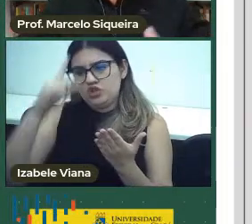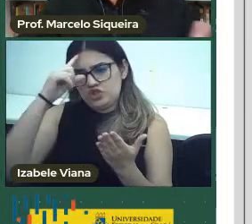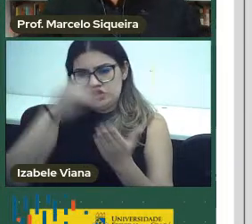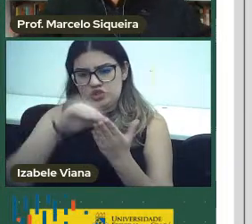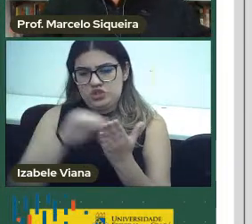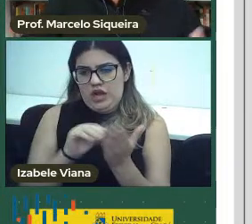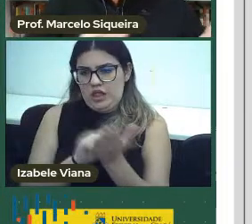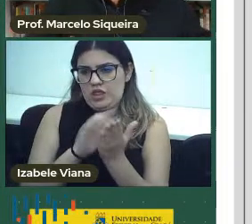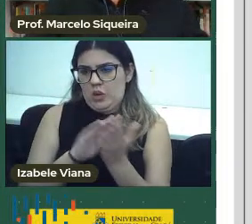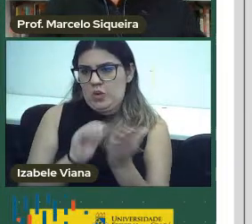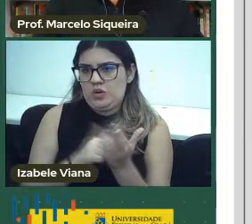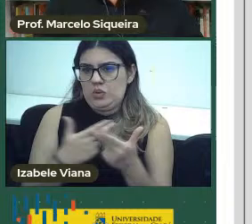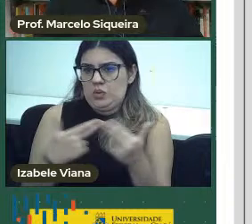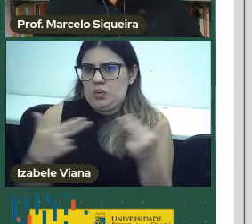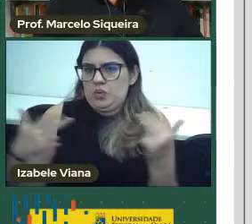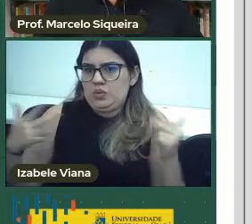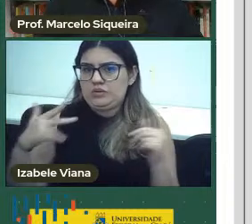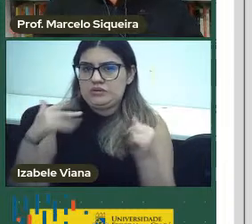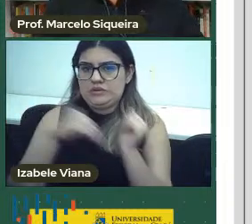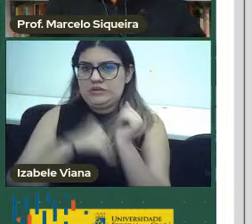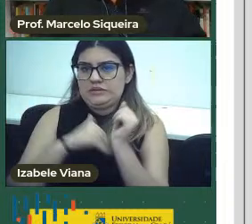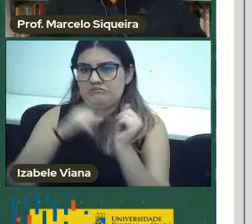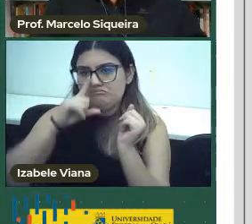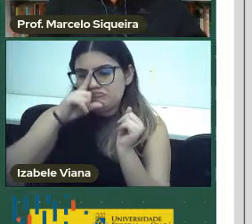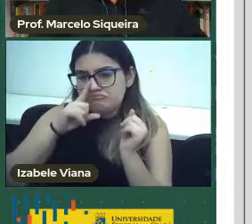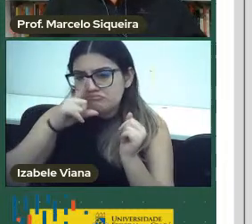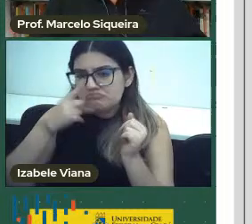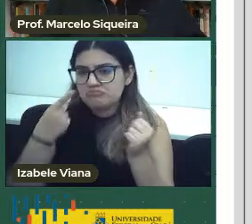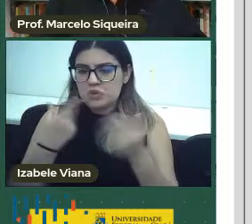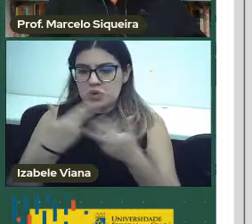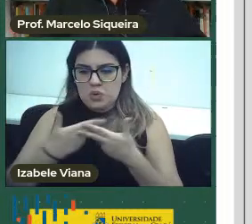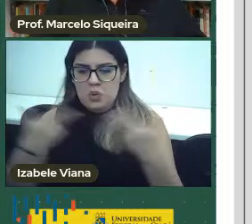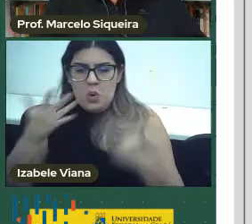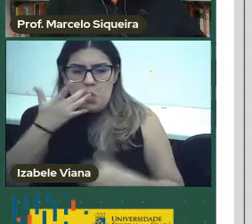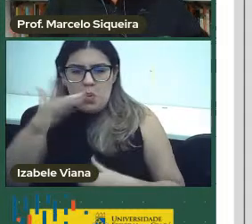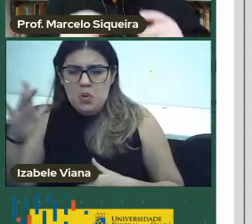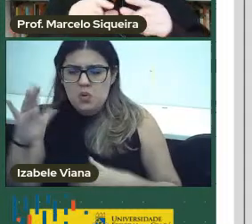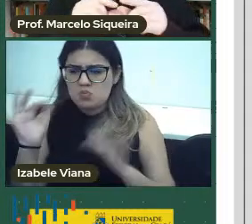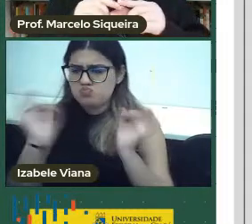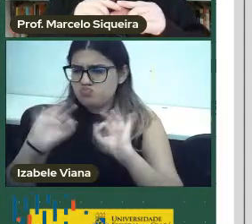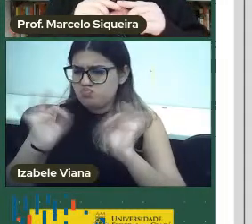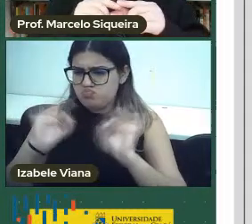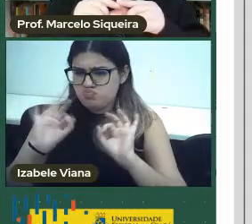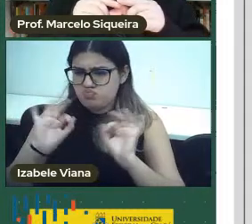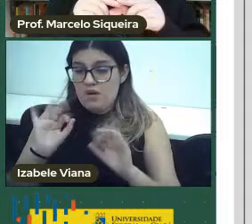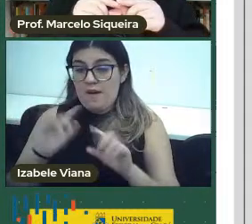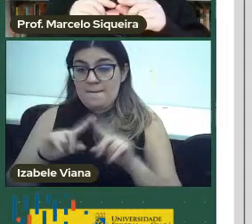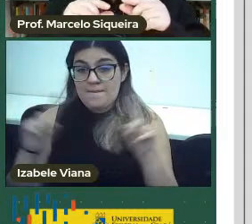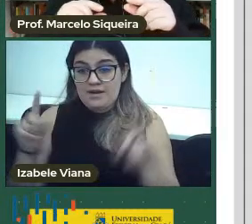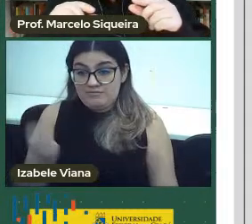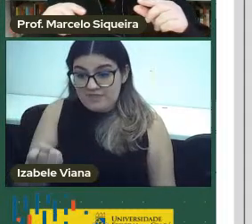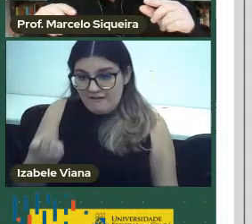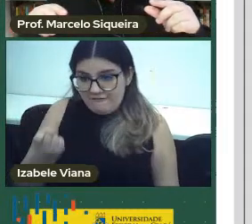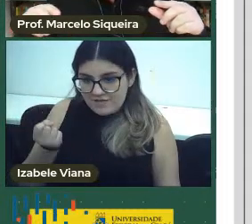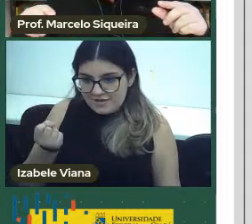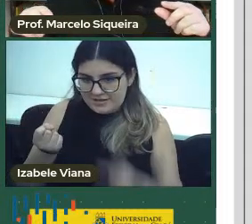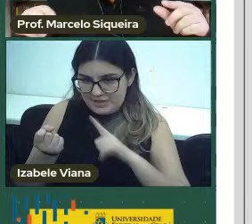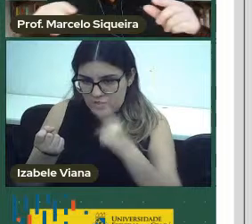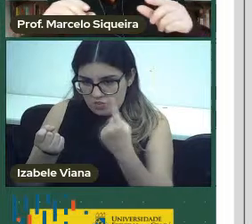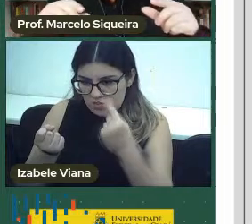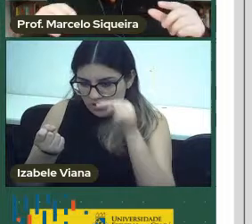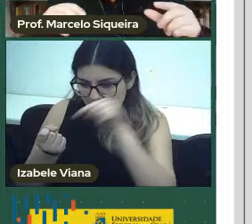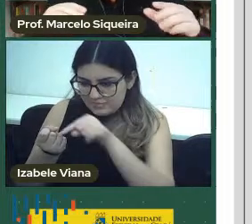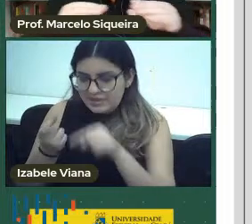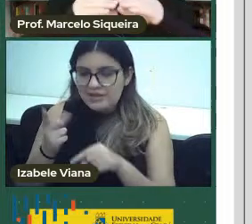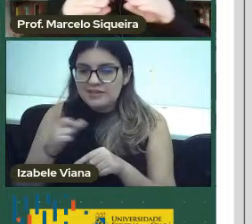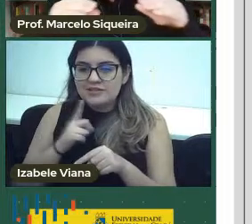com joias ou com relógios, não tenho isso. Mas dentro de uma das gavetas, eu tenho um pequeno